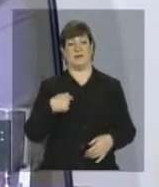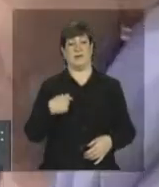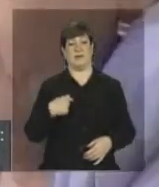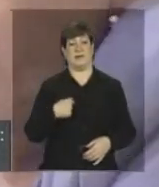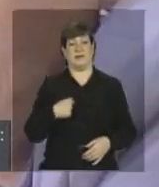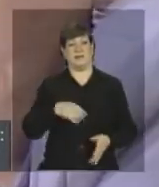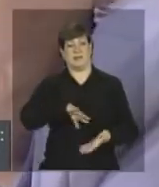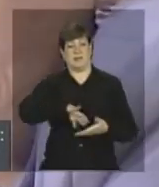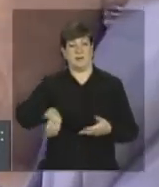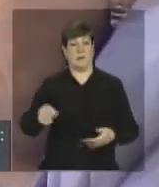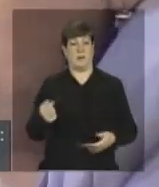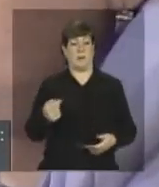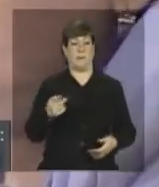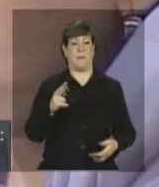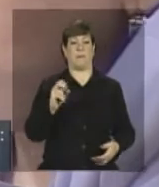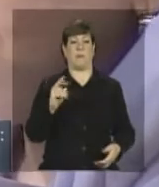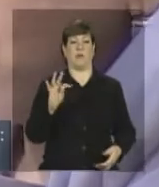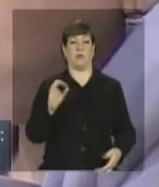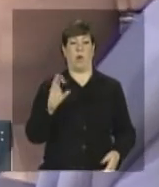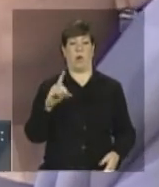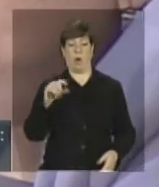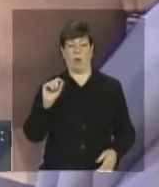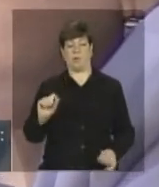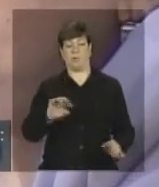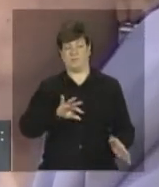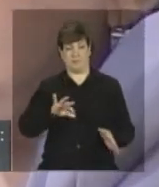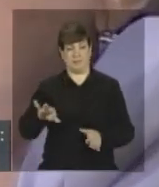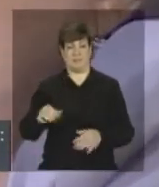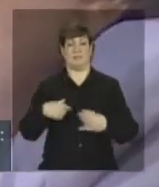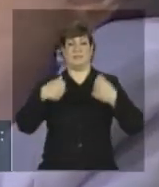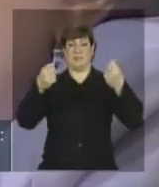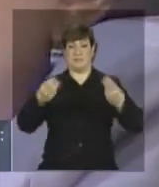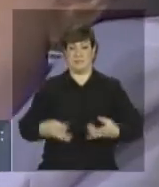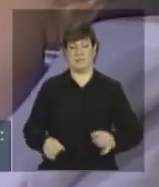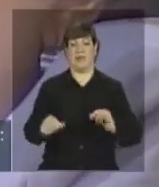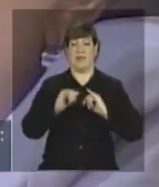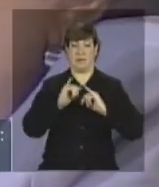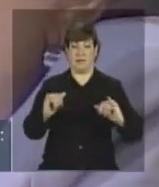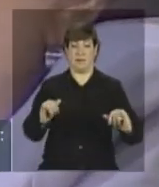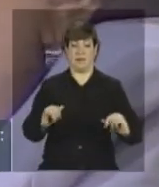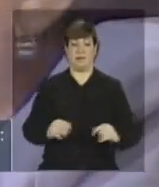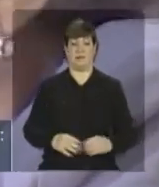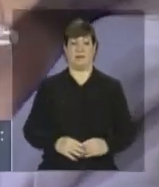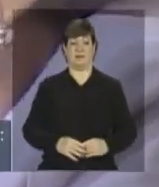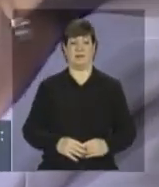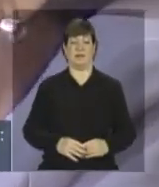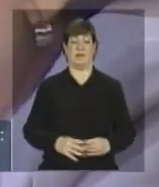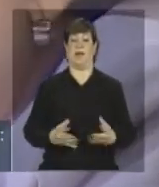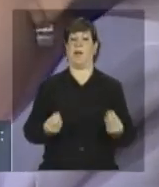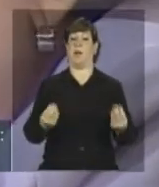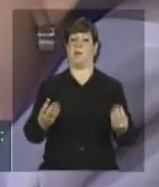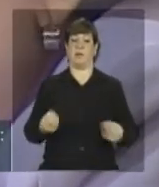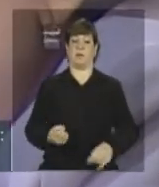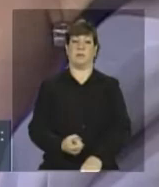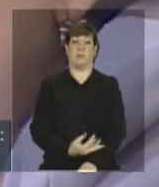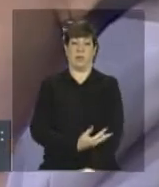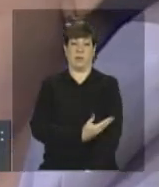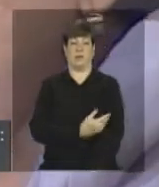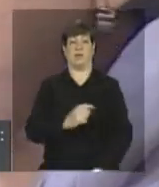protocolo e dizer que é muito emocionante